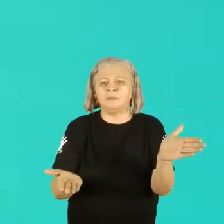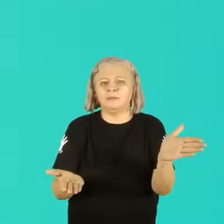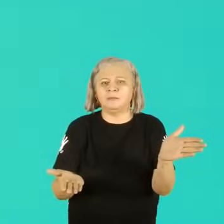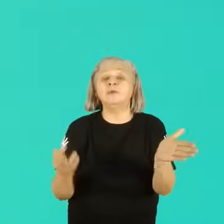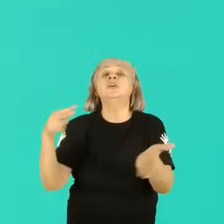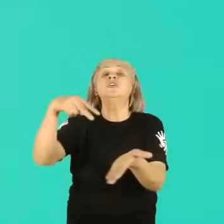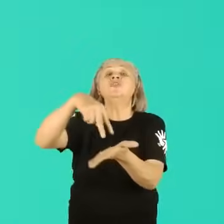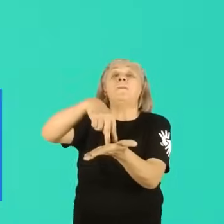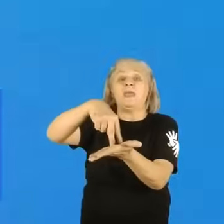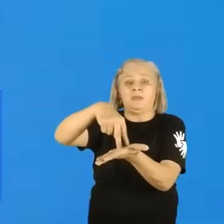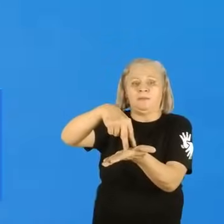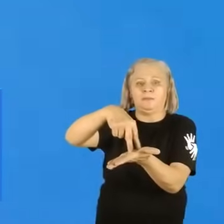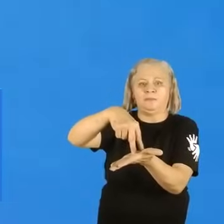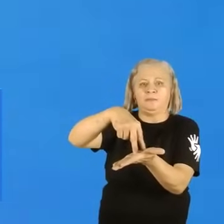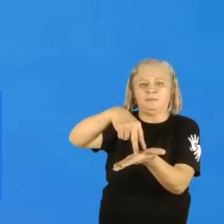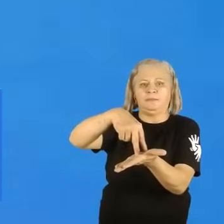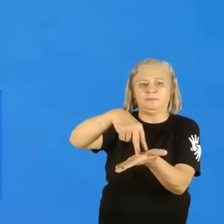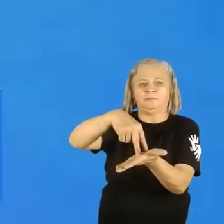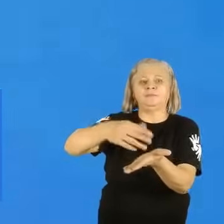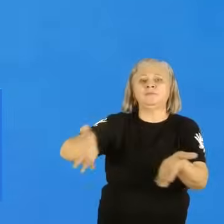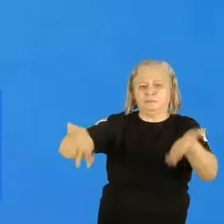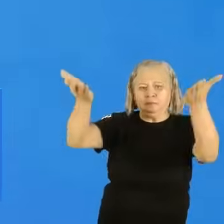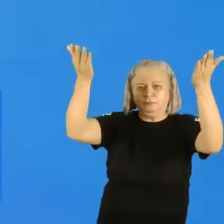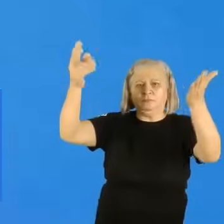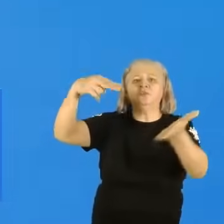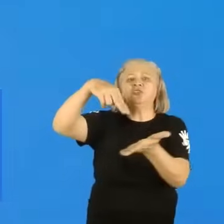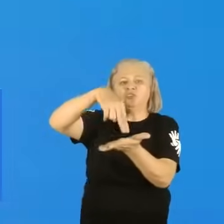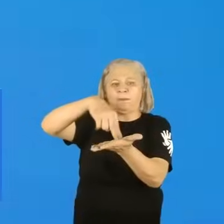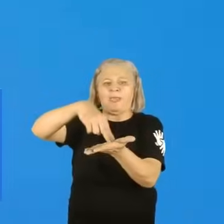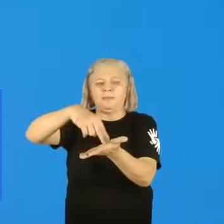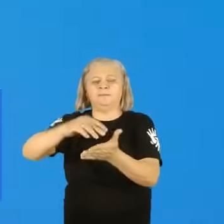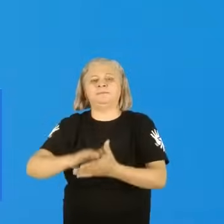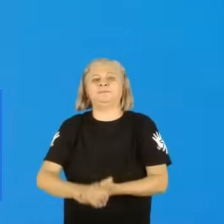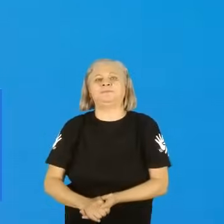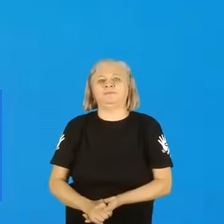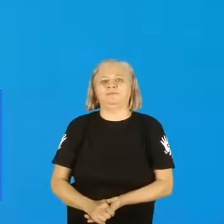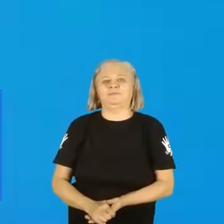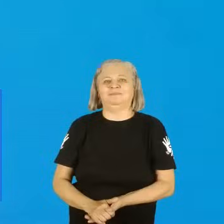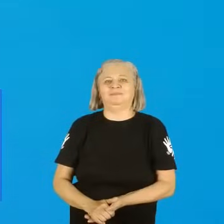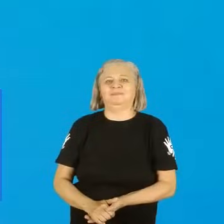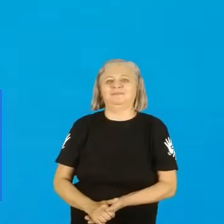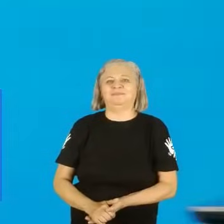que está acabando. Fica de pé, dá aquela impressão boa, agora ele vai acabar.